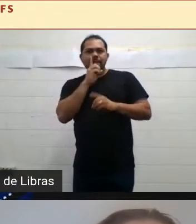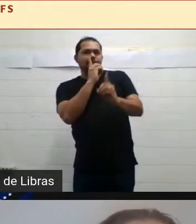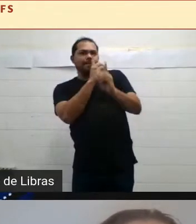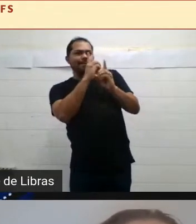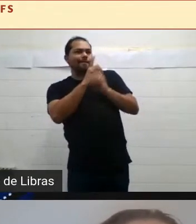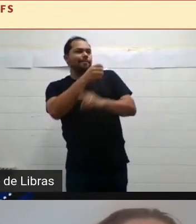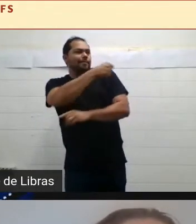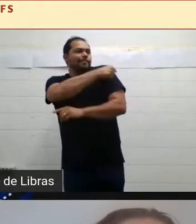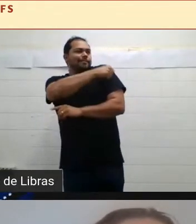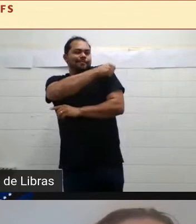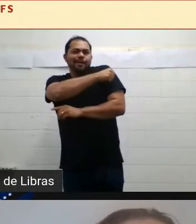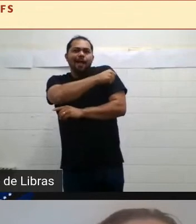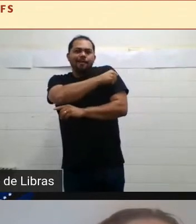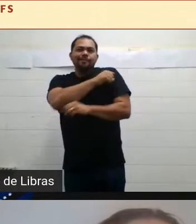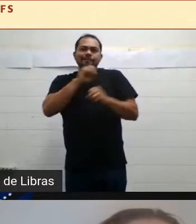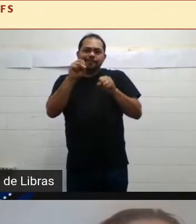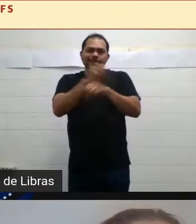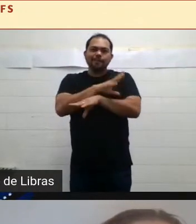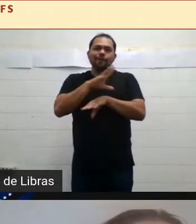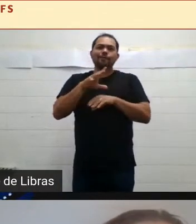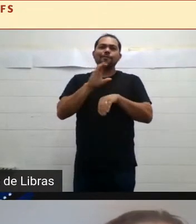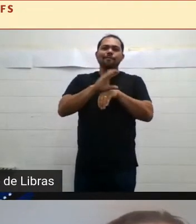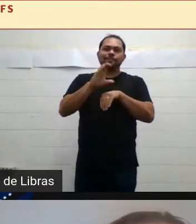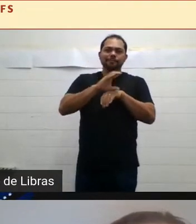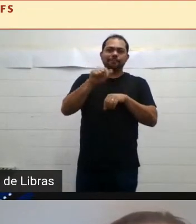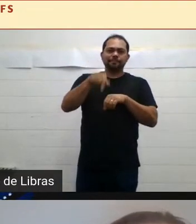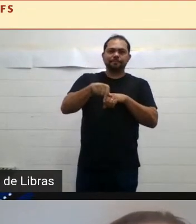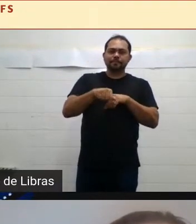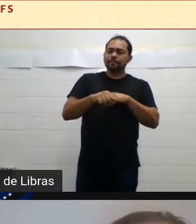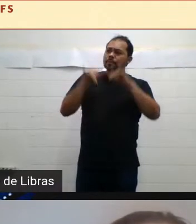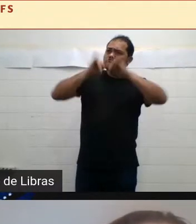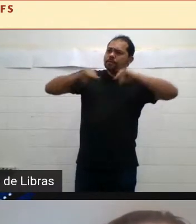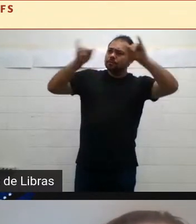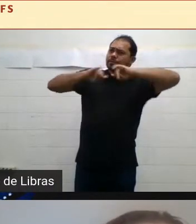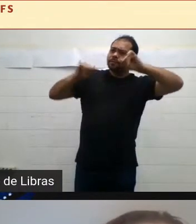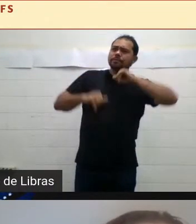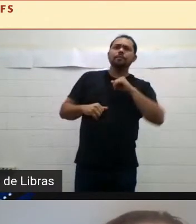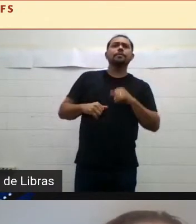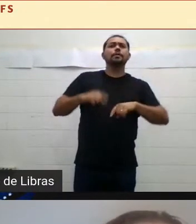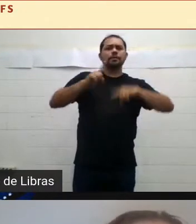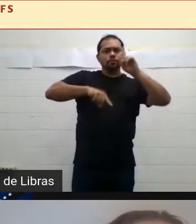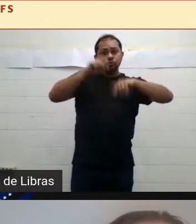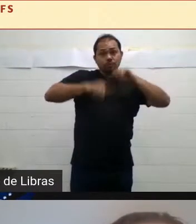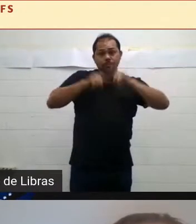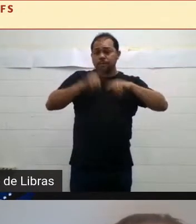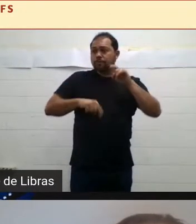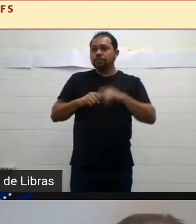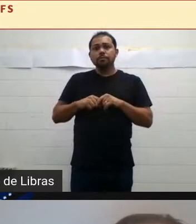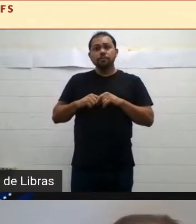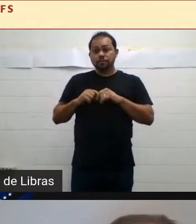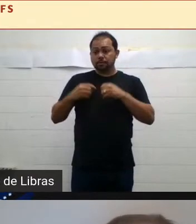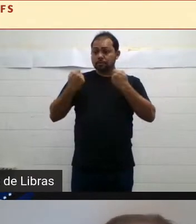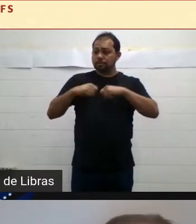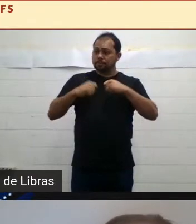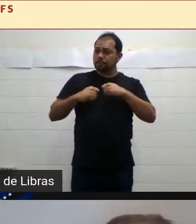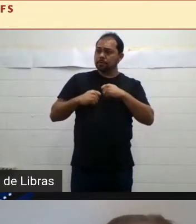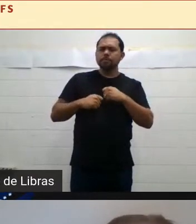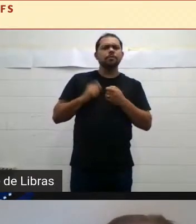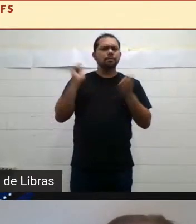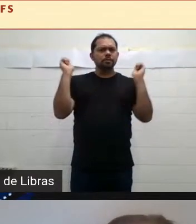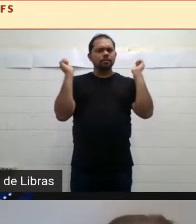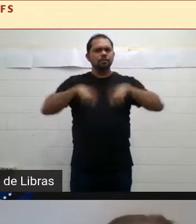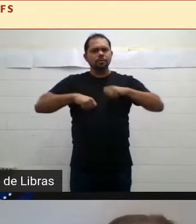trabalho, divulgando o seu trabalho. Eu acho que isso que é a função da escola pública, né? Produzir conhecimento e também divulgar